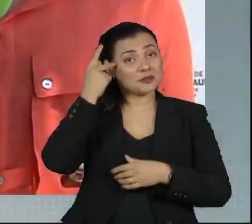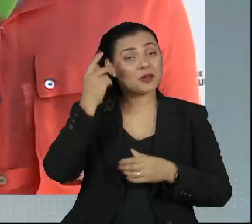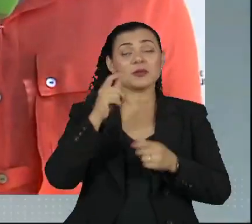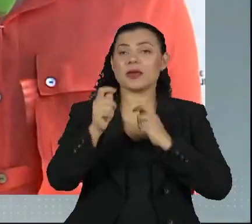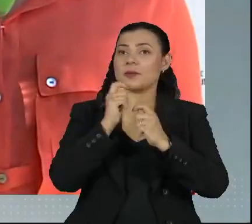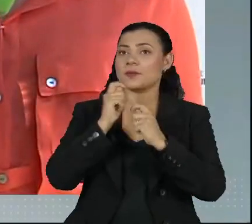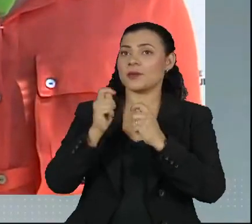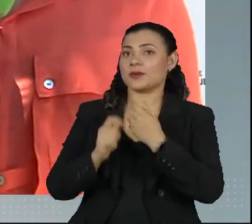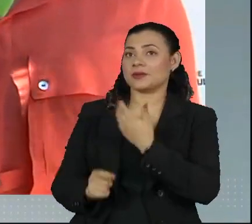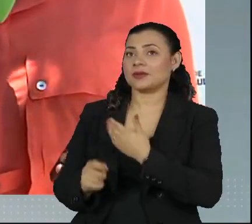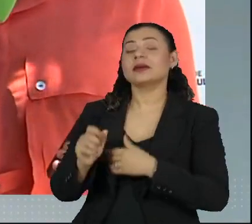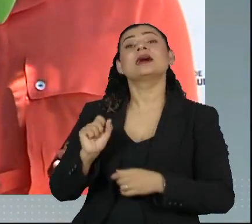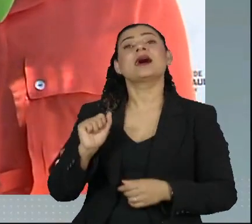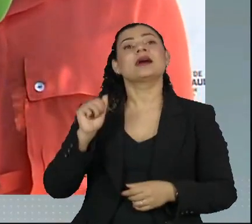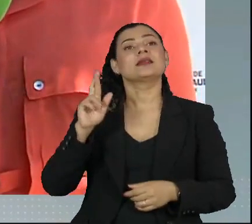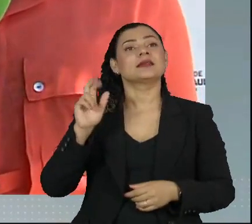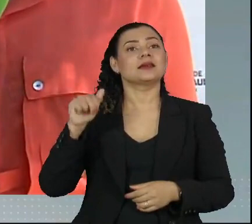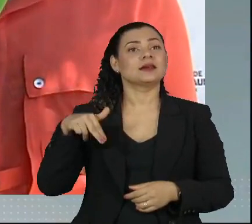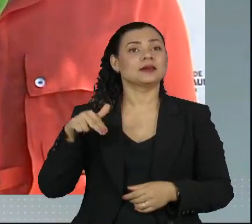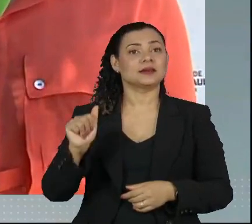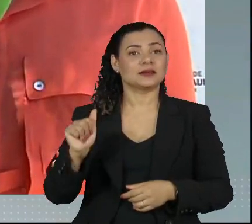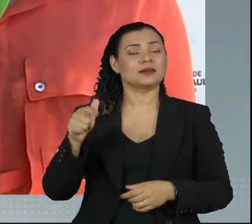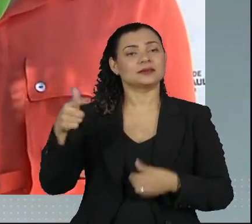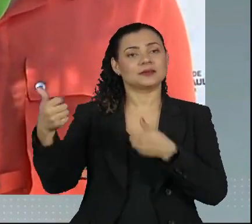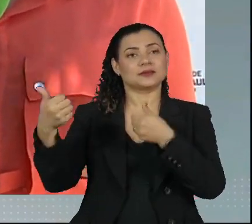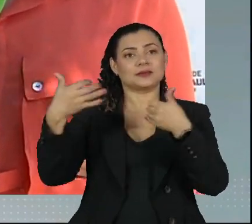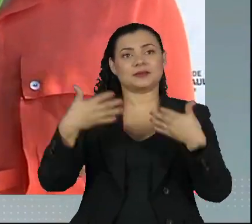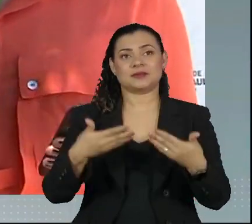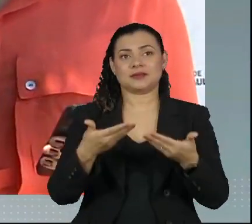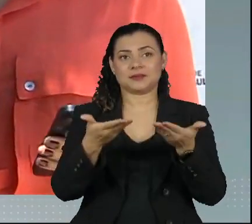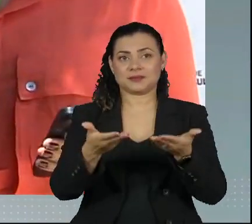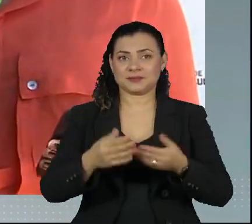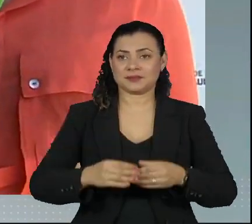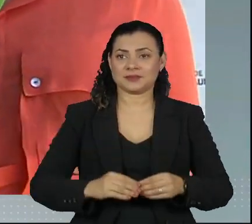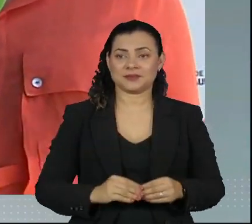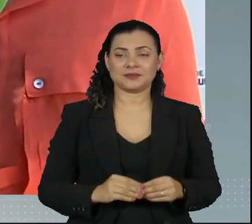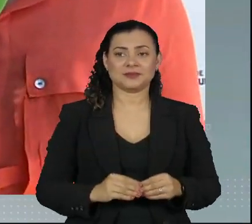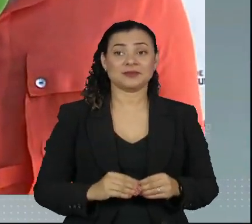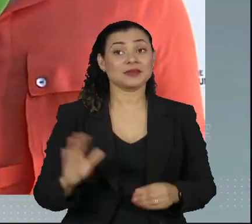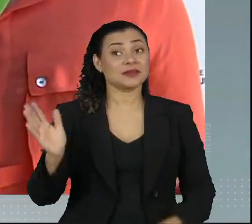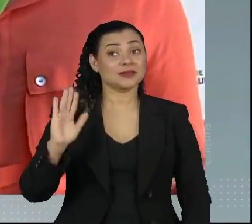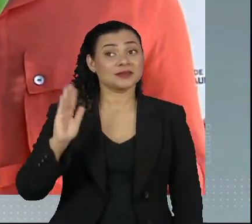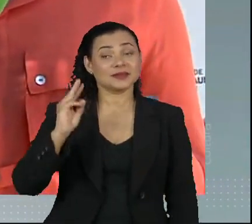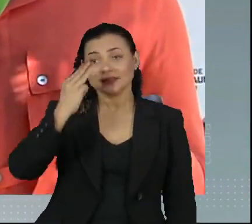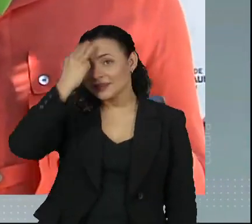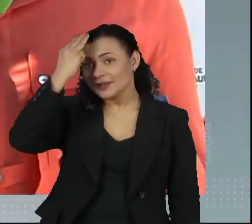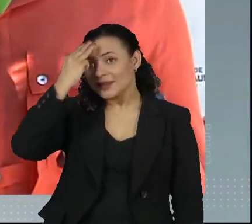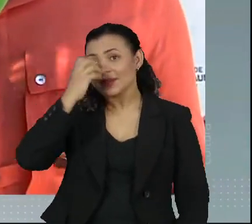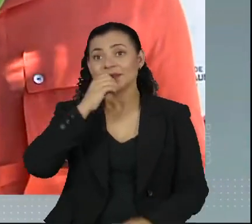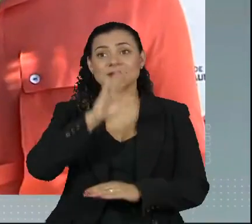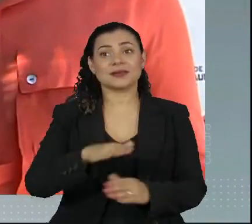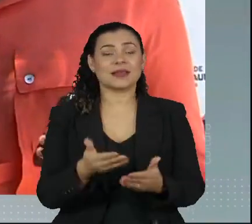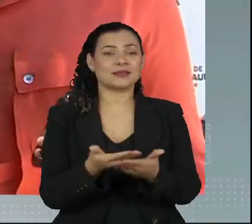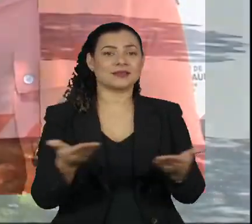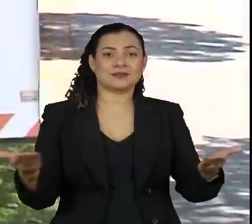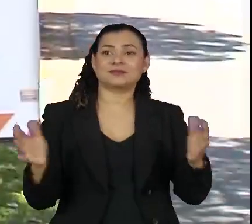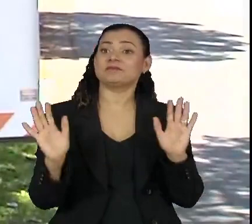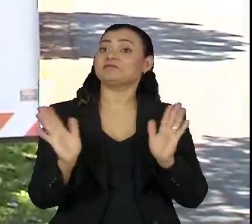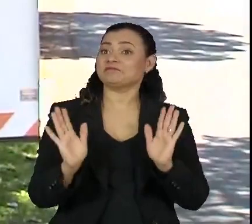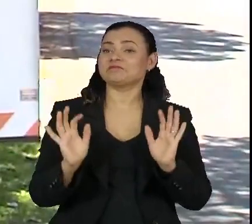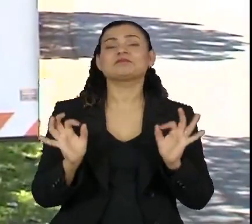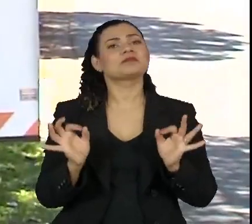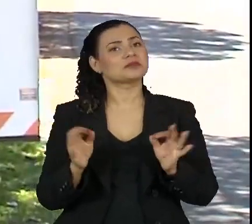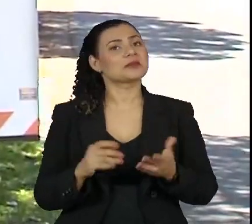Adriana simino Tem mais informações Boa tarde Adriana Oi Aldo Uma boa tarde para você Boa tarde a